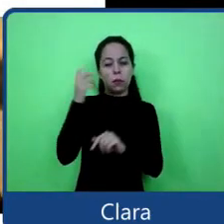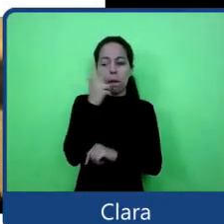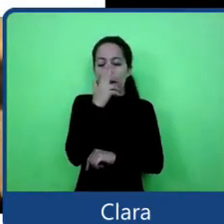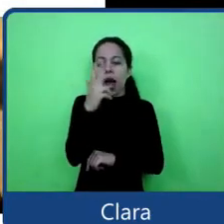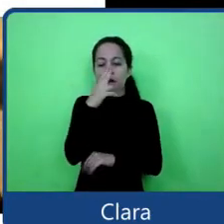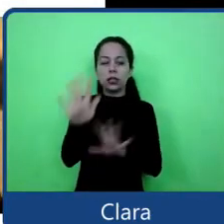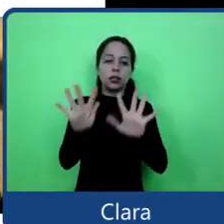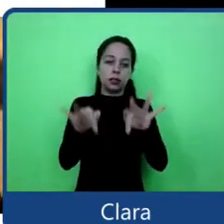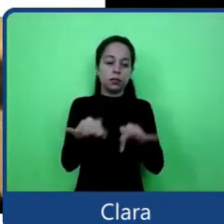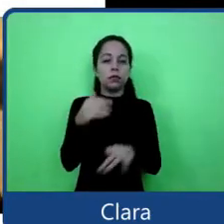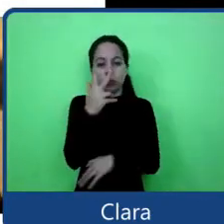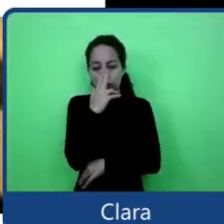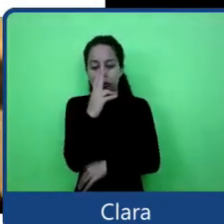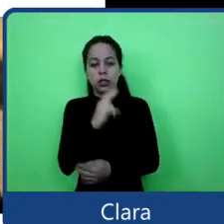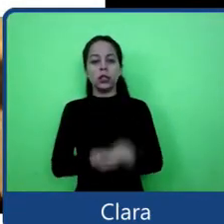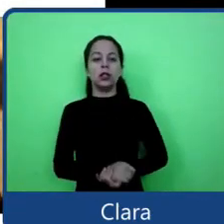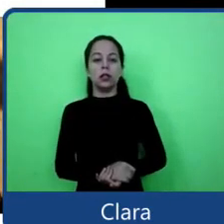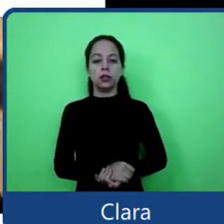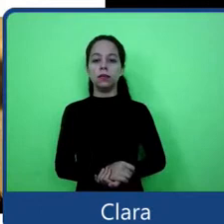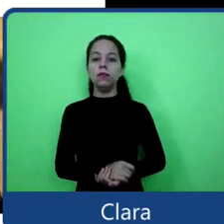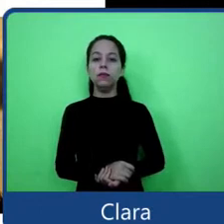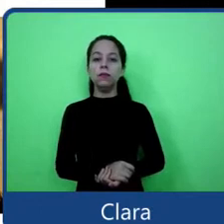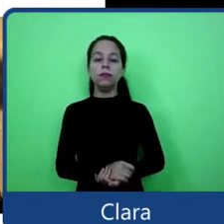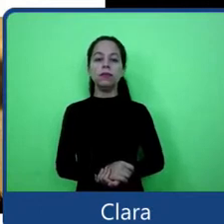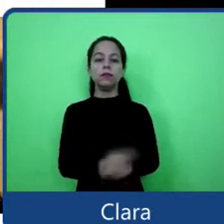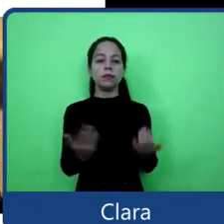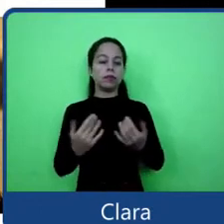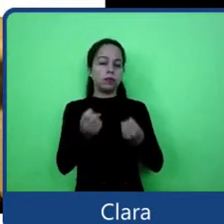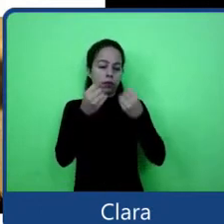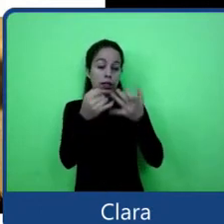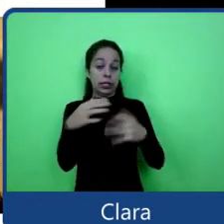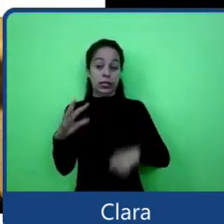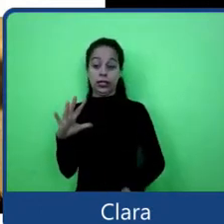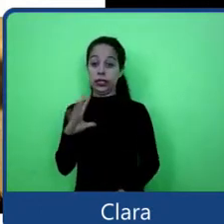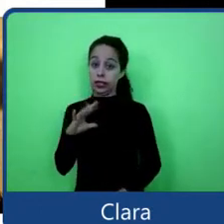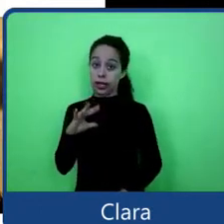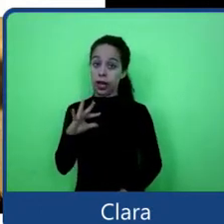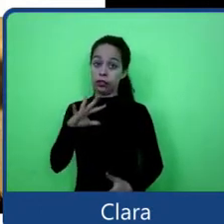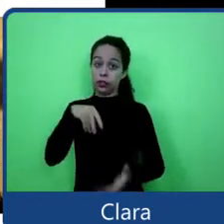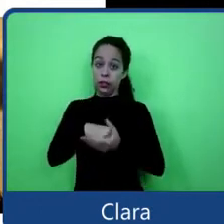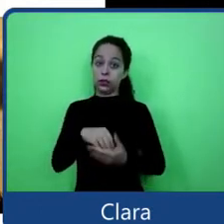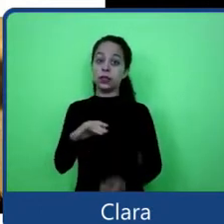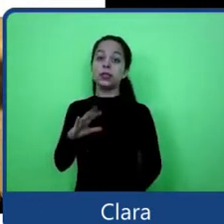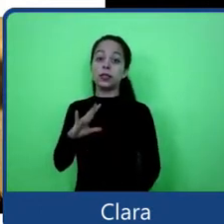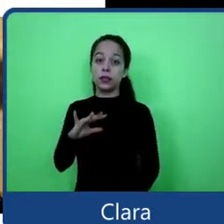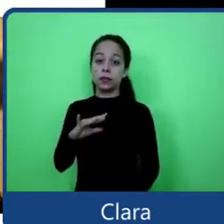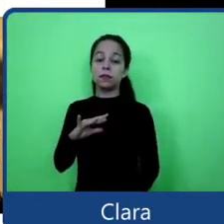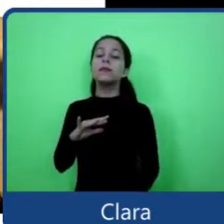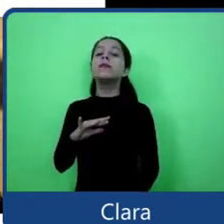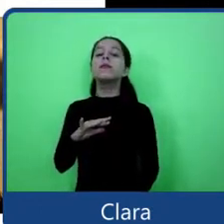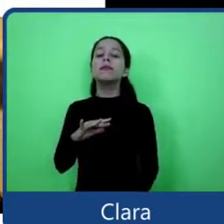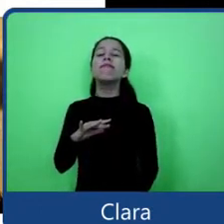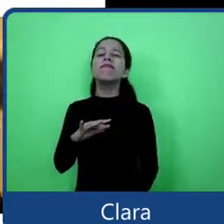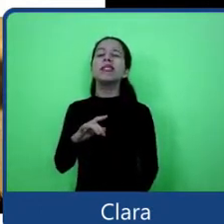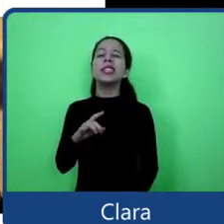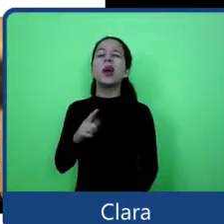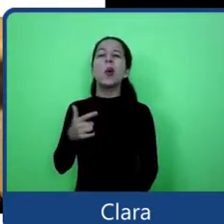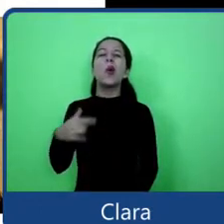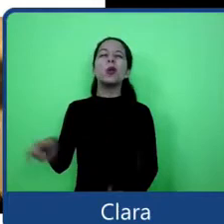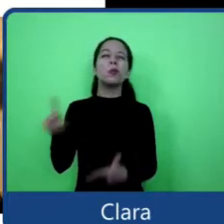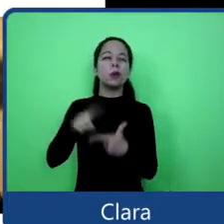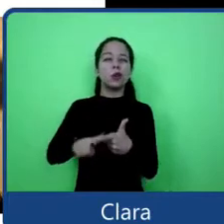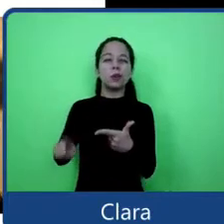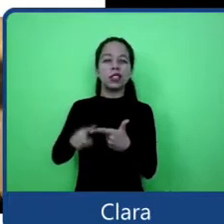E aí, então, falando das cidades, né? Nas cidades a gente tem um outro problema ambiental importante, que é a degradação